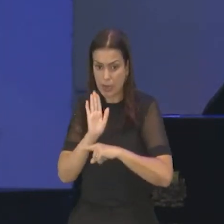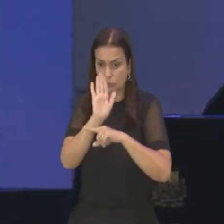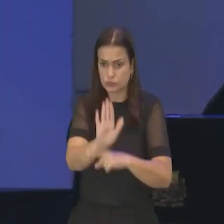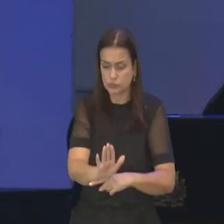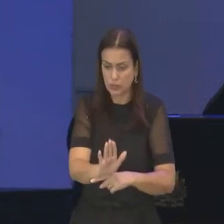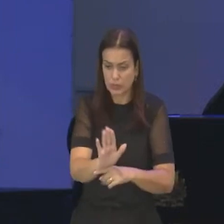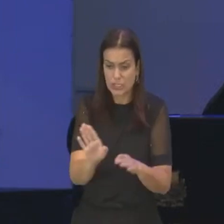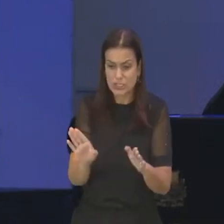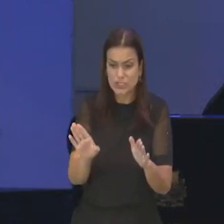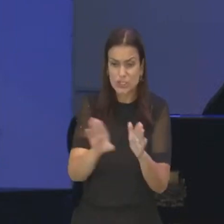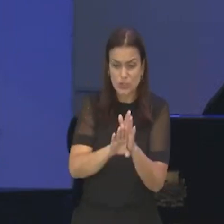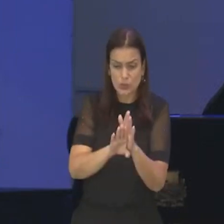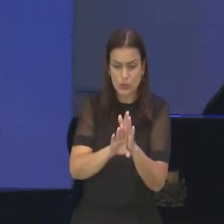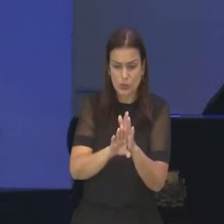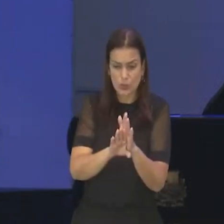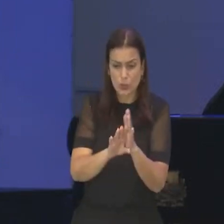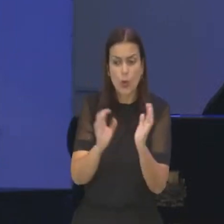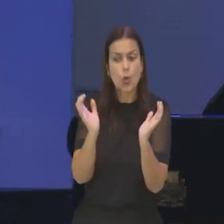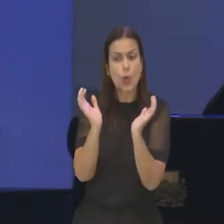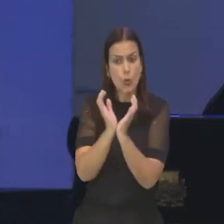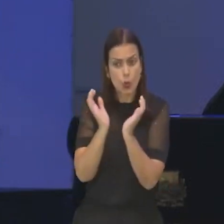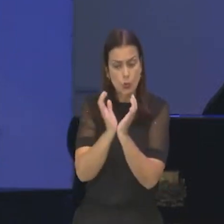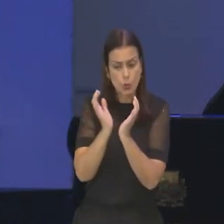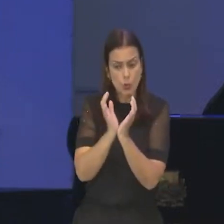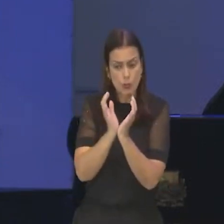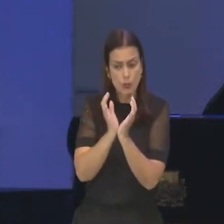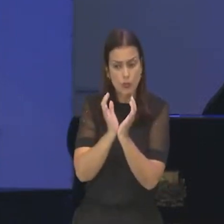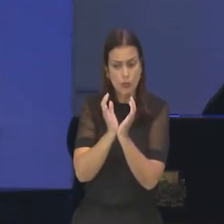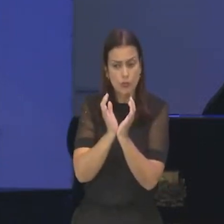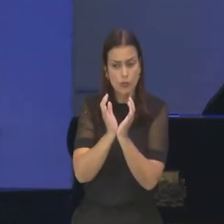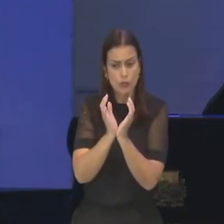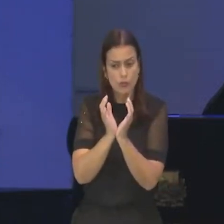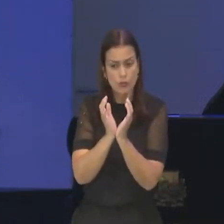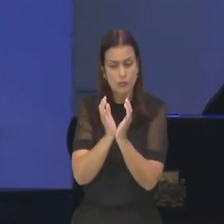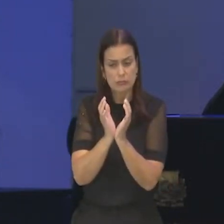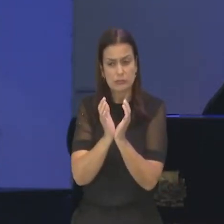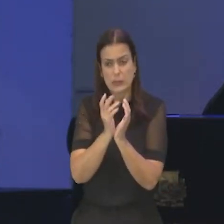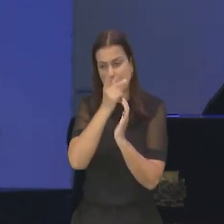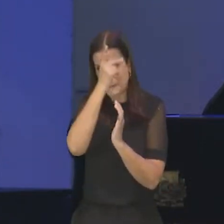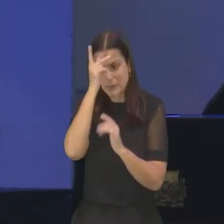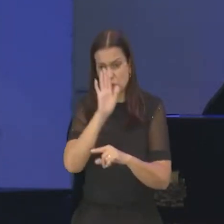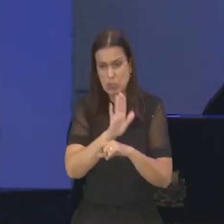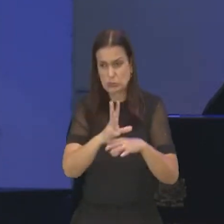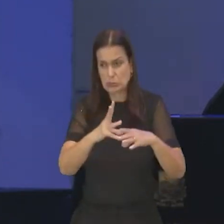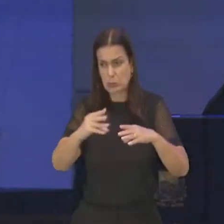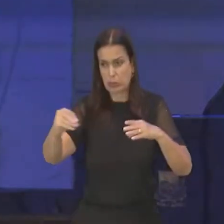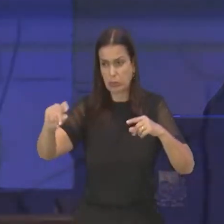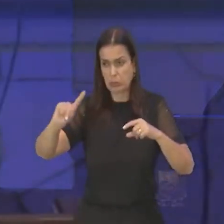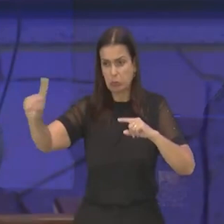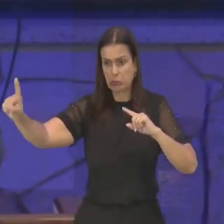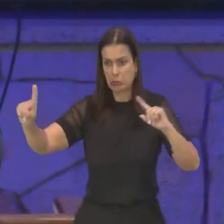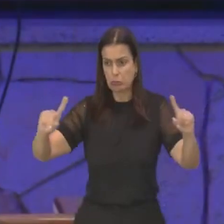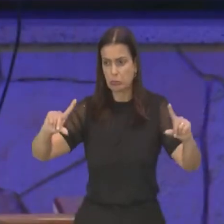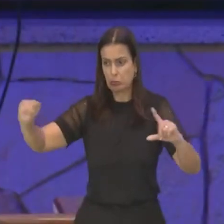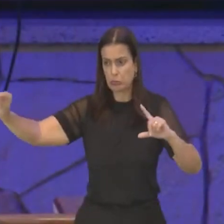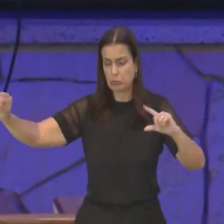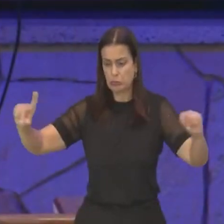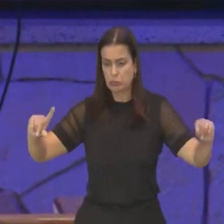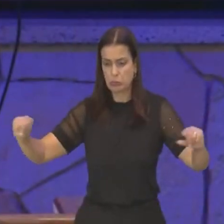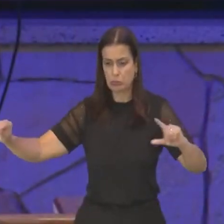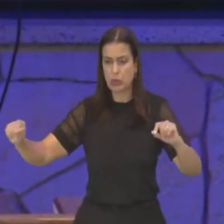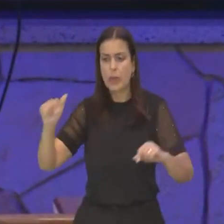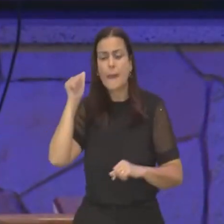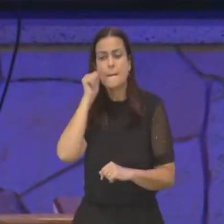cheguei, o grupo já estava se dispersando, se desfazendo. A mulher que